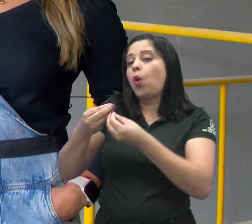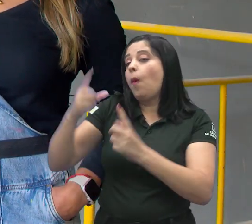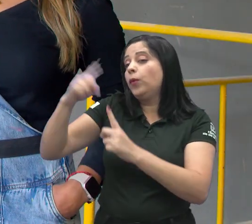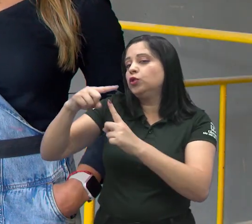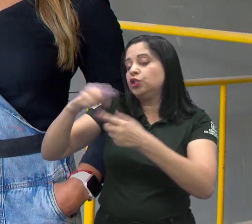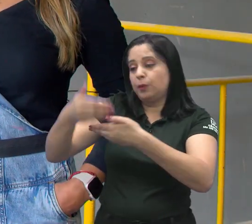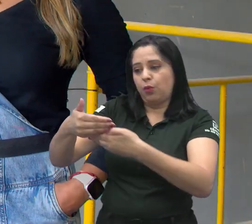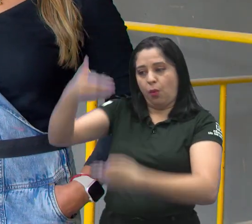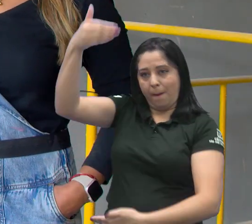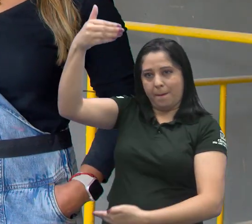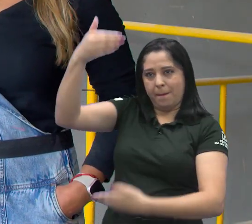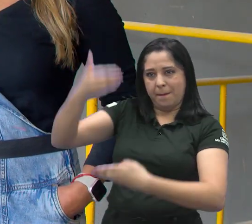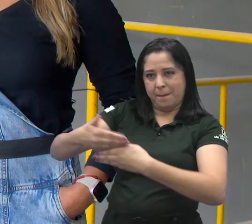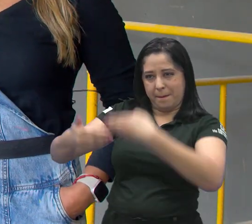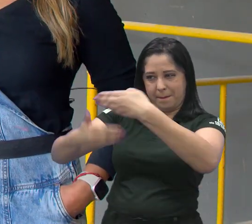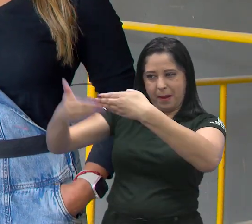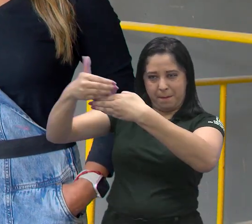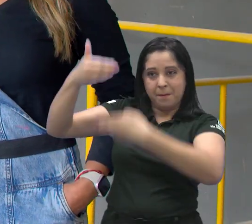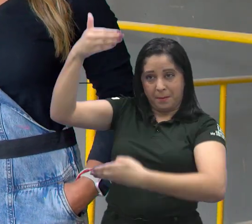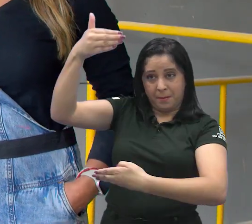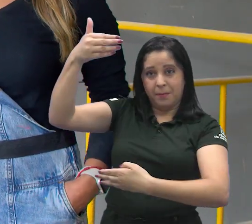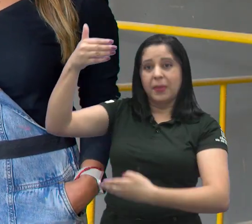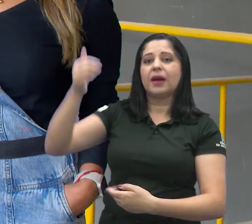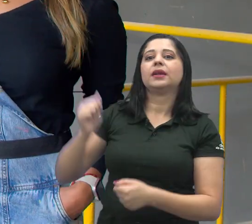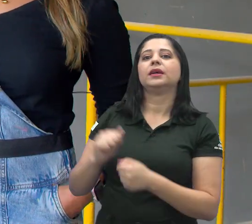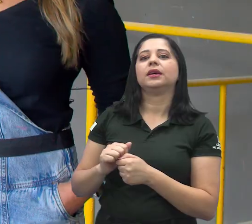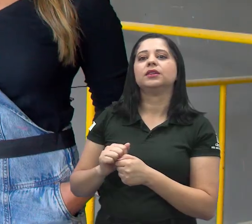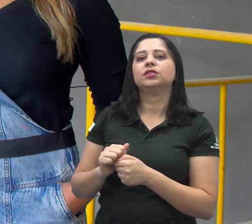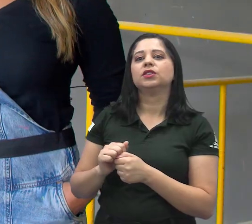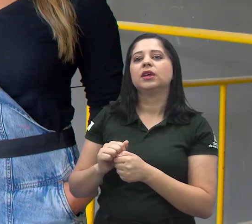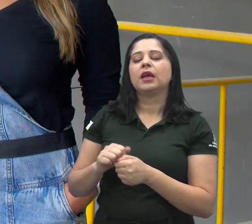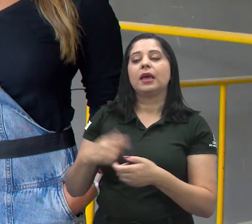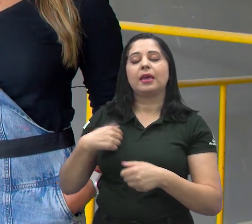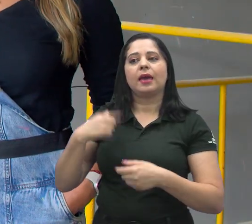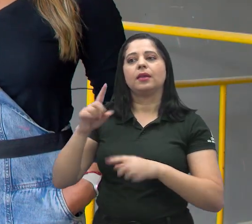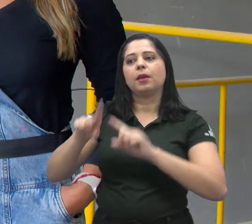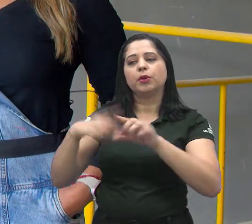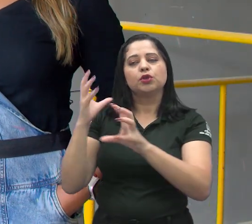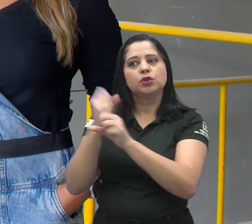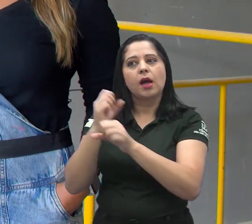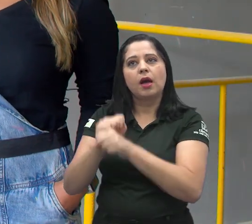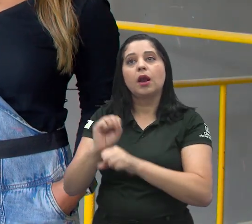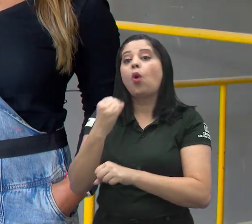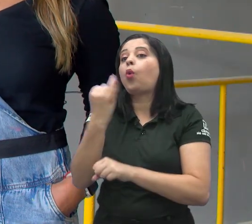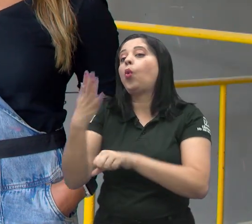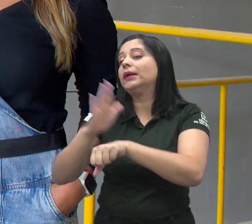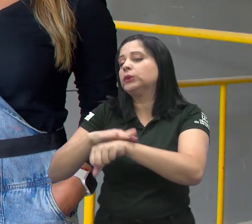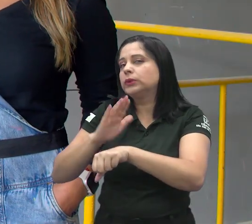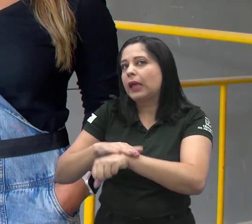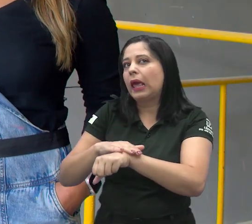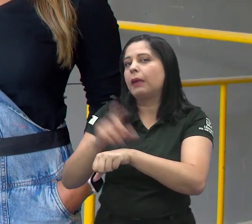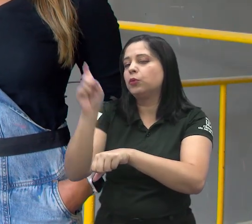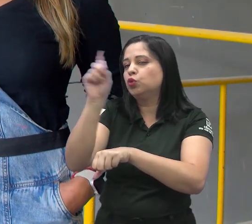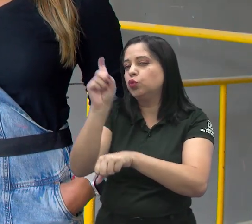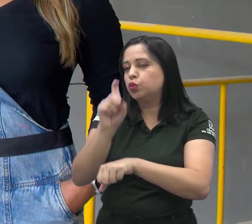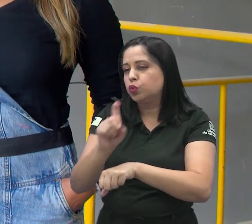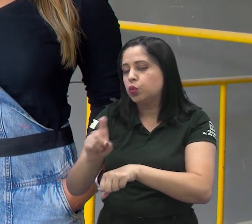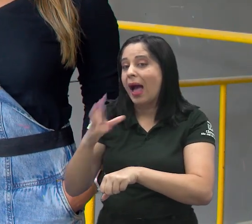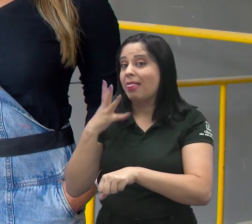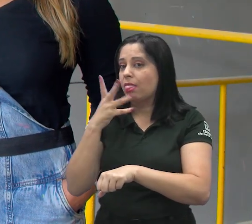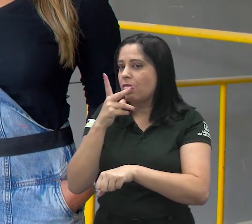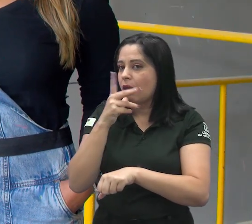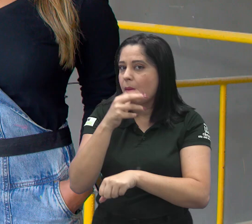para entender, né, o endereço para a gente saber deslocamento, quanto tempo a gente vai levar até o local, tudo isso influencia na questão do orçamento. E